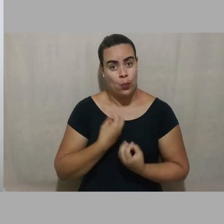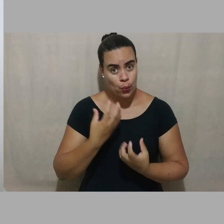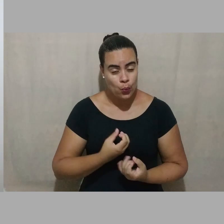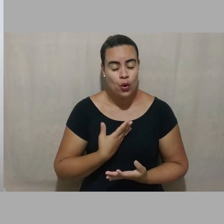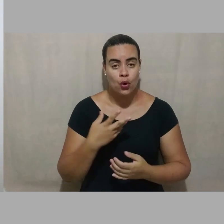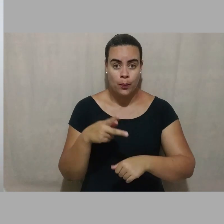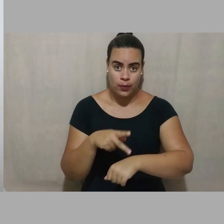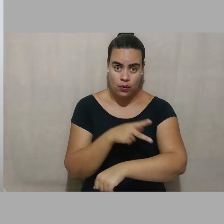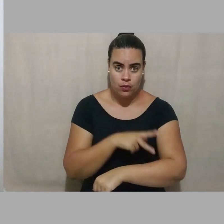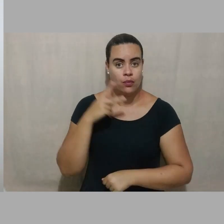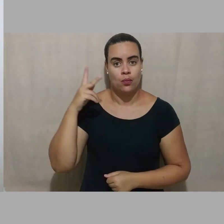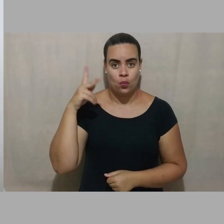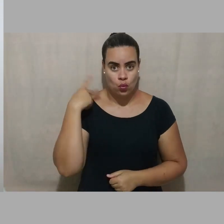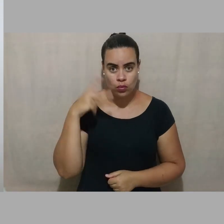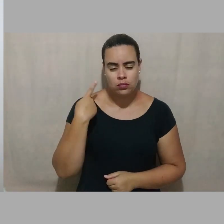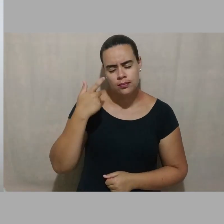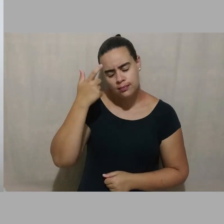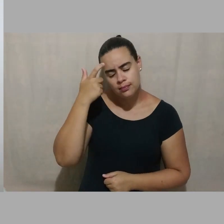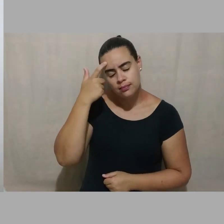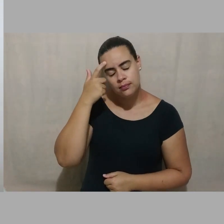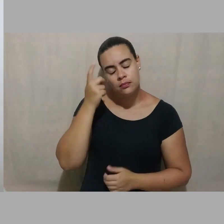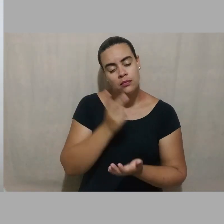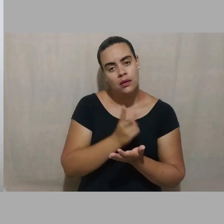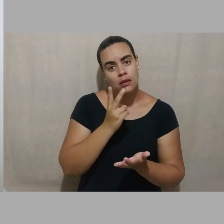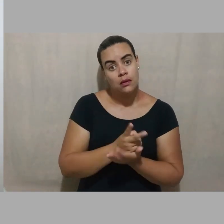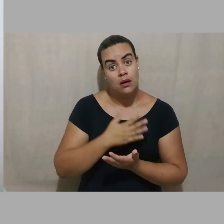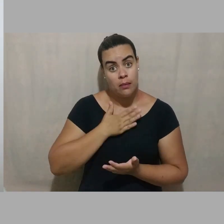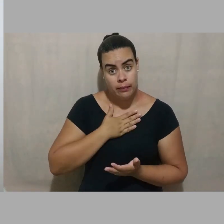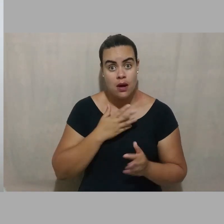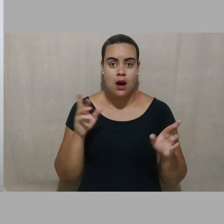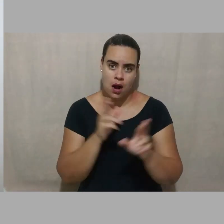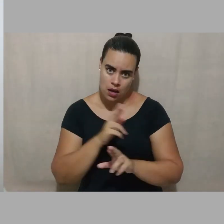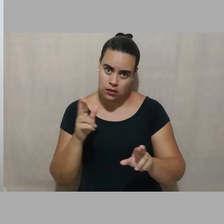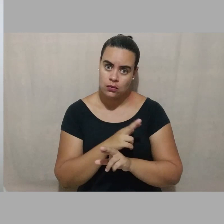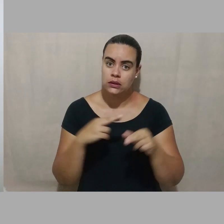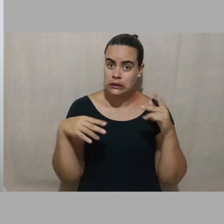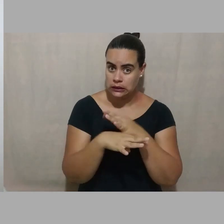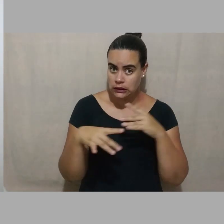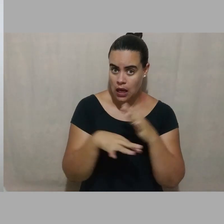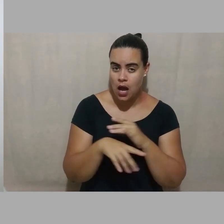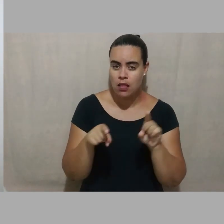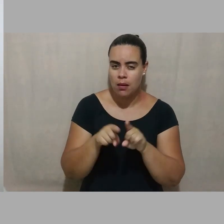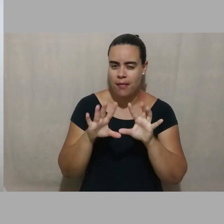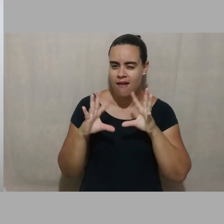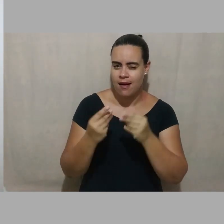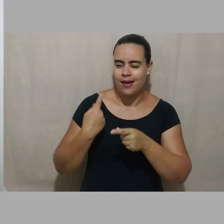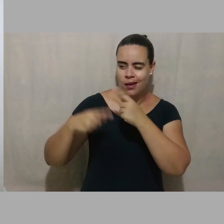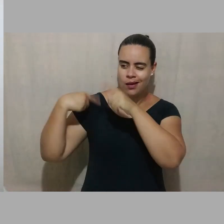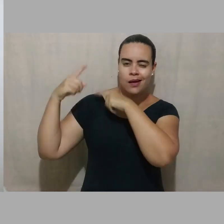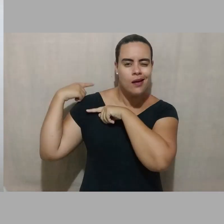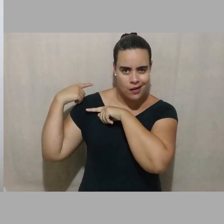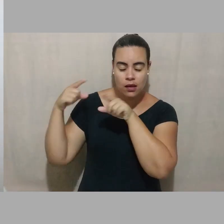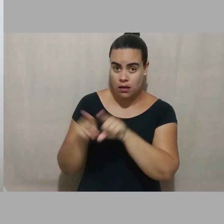poéticos, pedagógicos, políticos, pensando sempre a minha relação com a cidade e com a minha